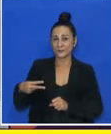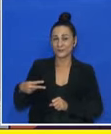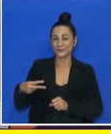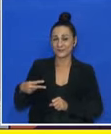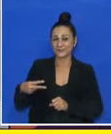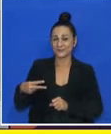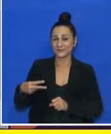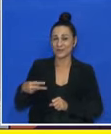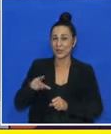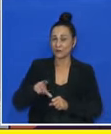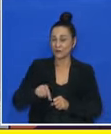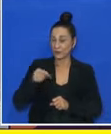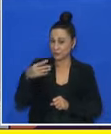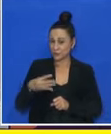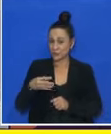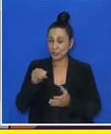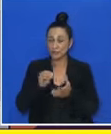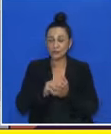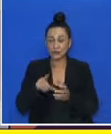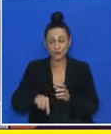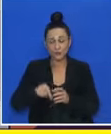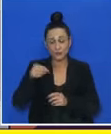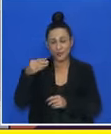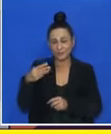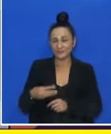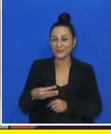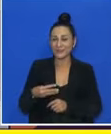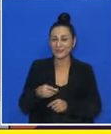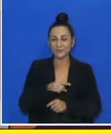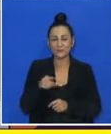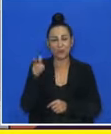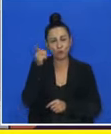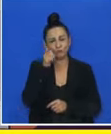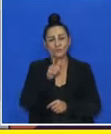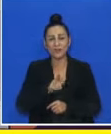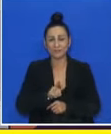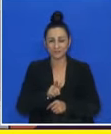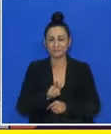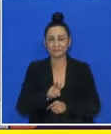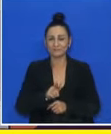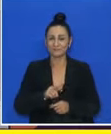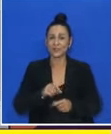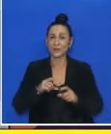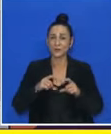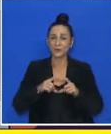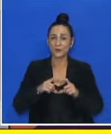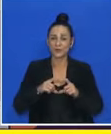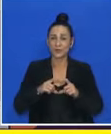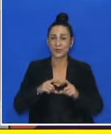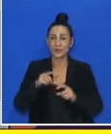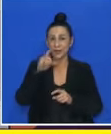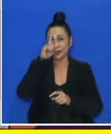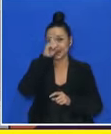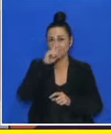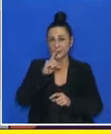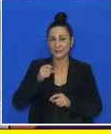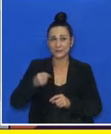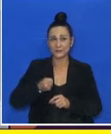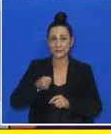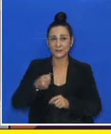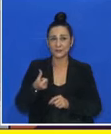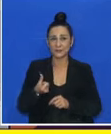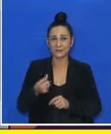42. Foram sorteados 4 números, faltam 3. Você ainda tem chances. Bola amarela,